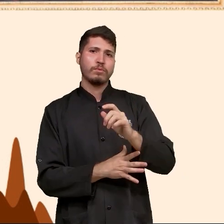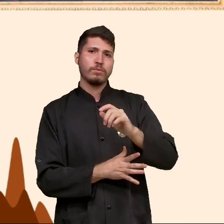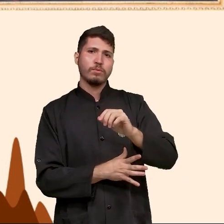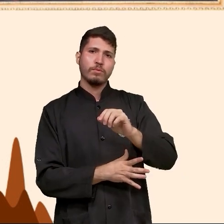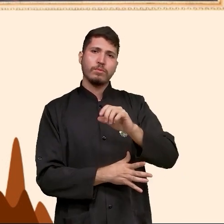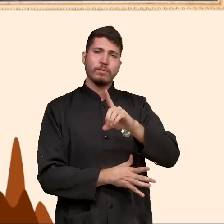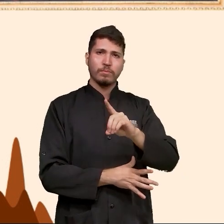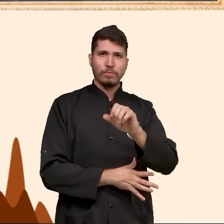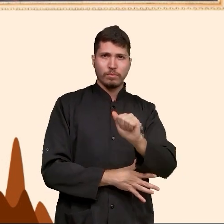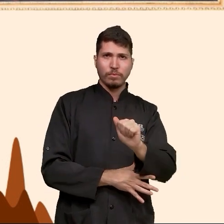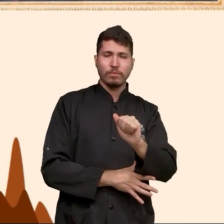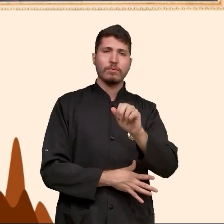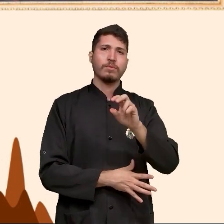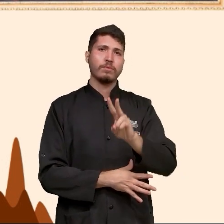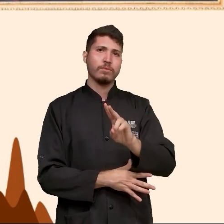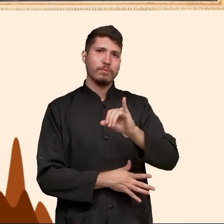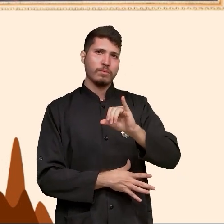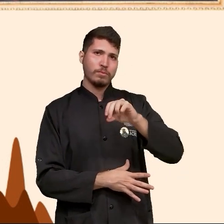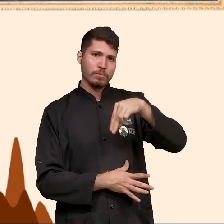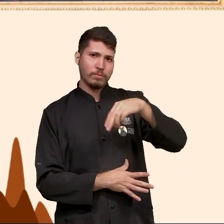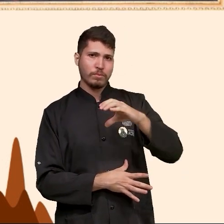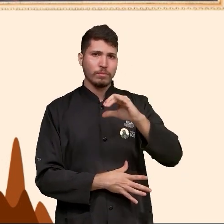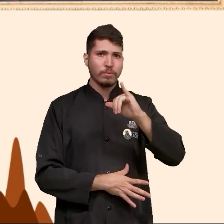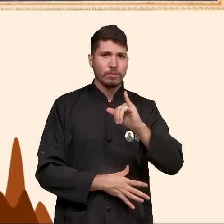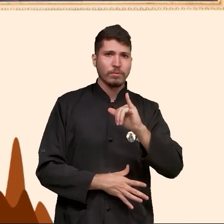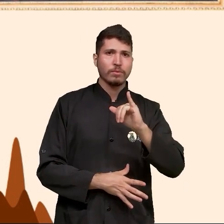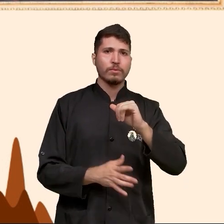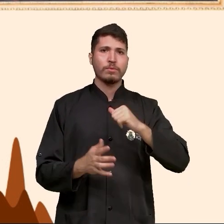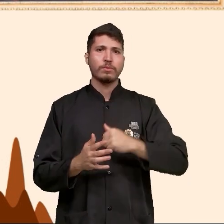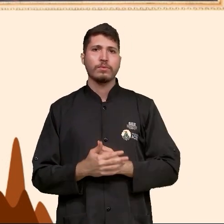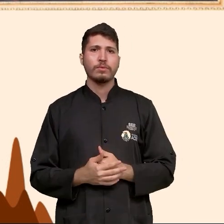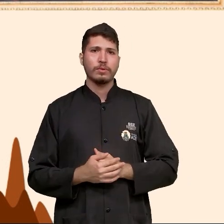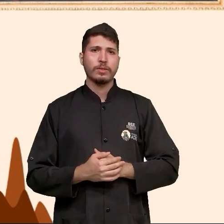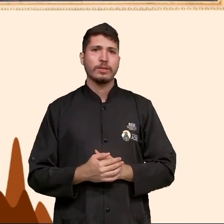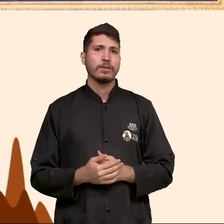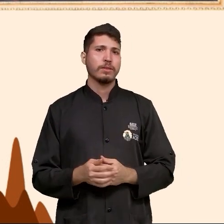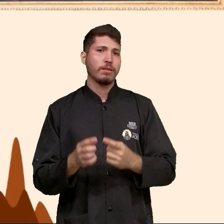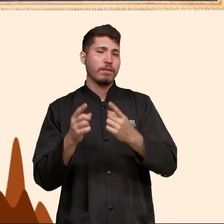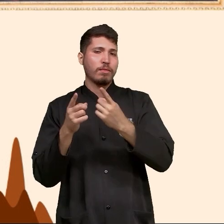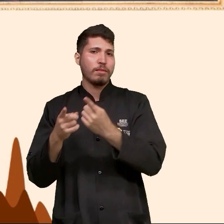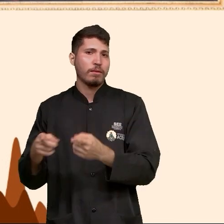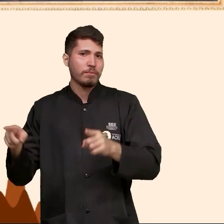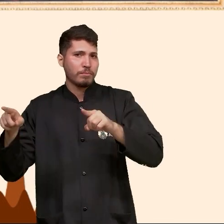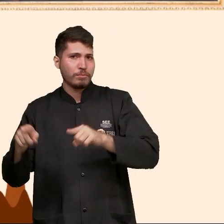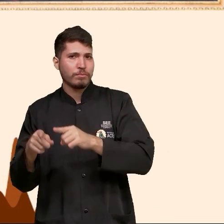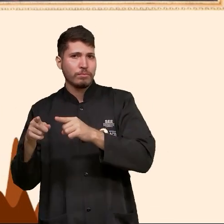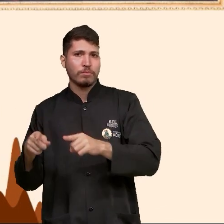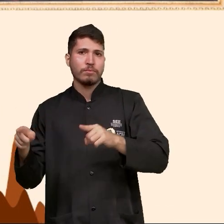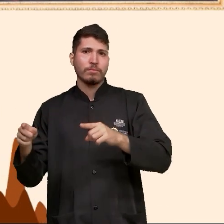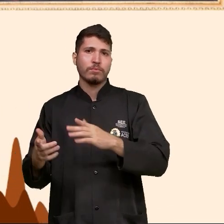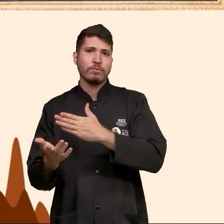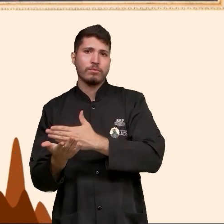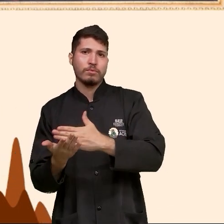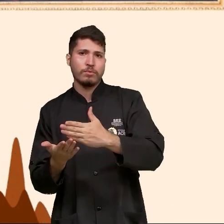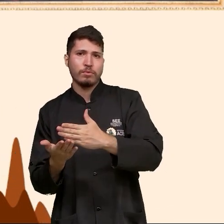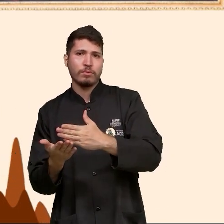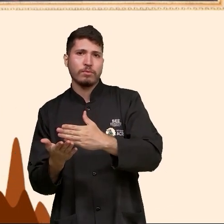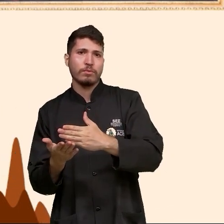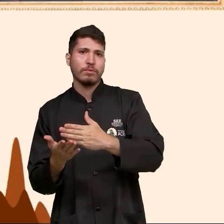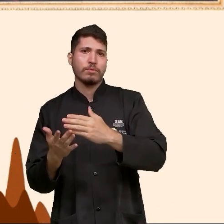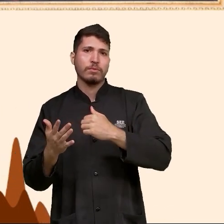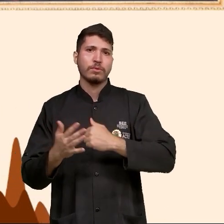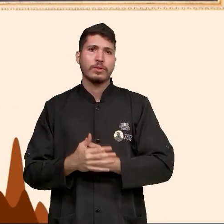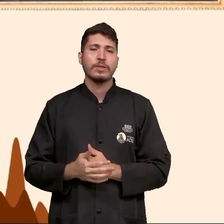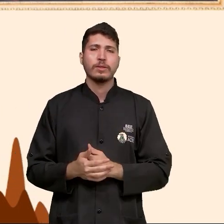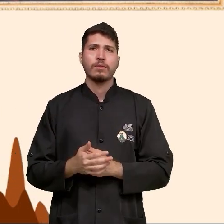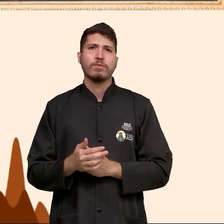seja, múltiplas vozes. Foi quando começaram a surgir outras vozes no canto.